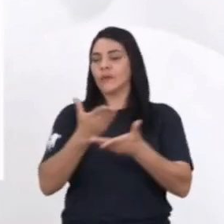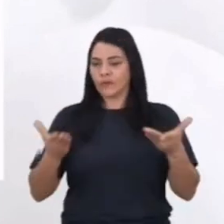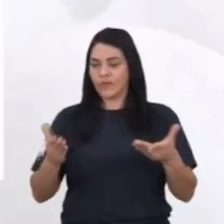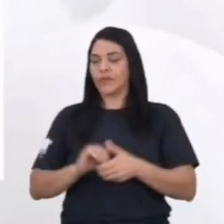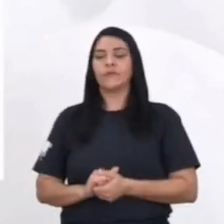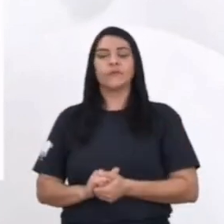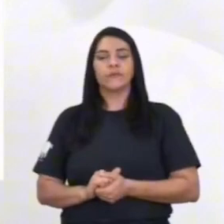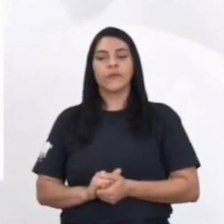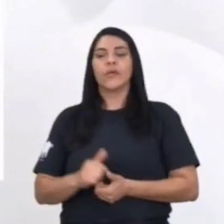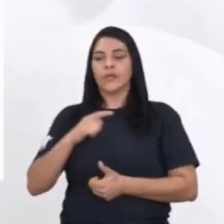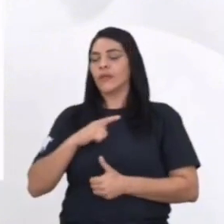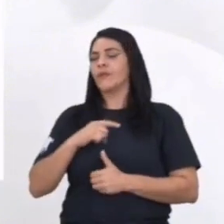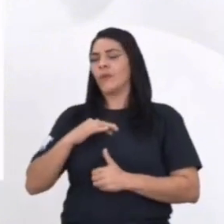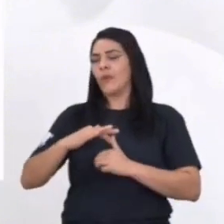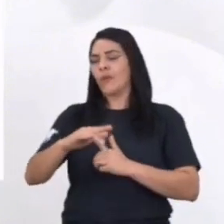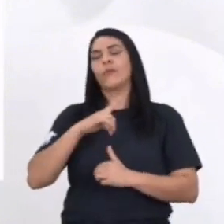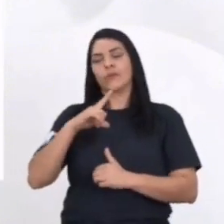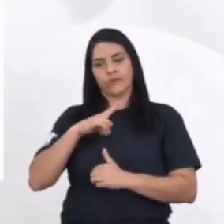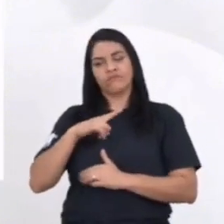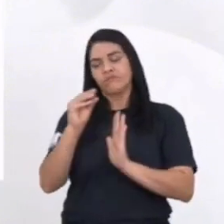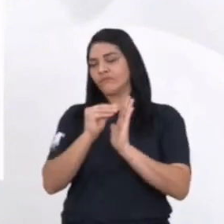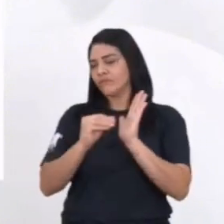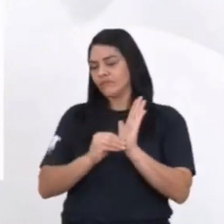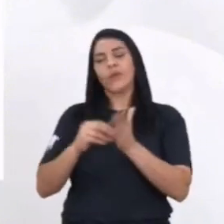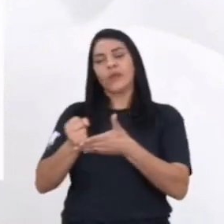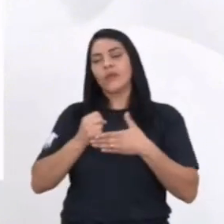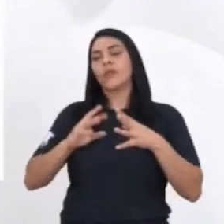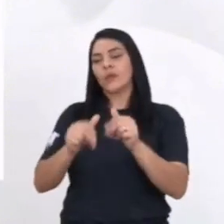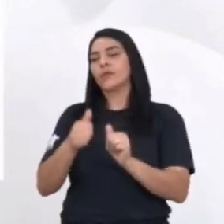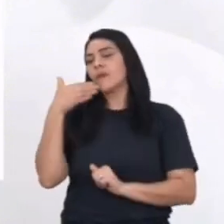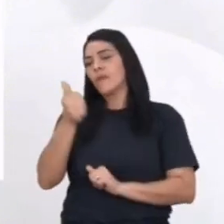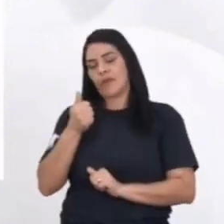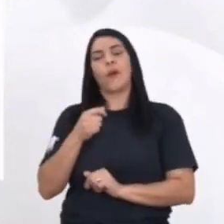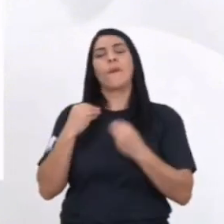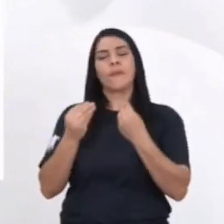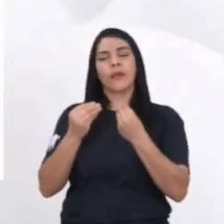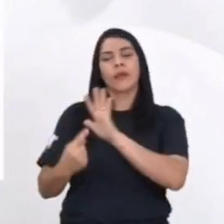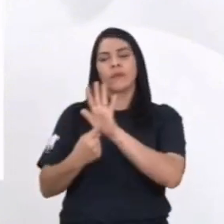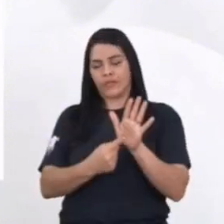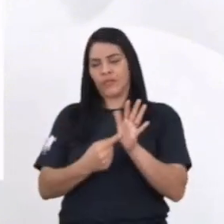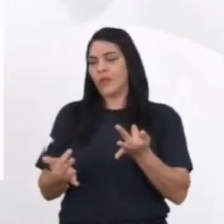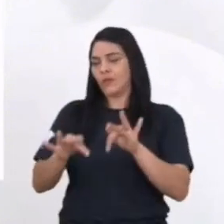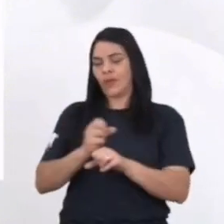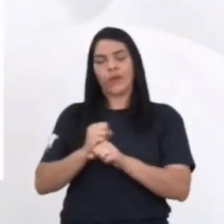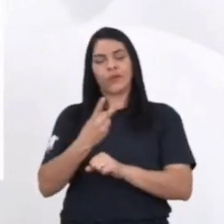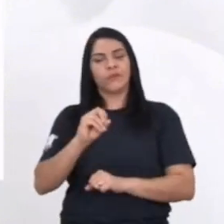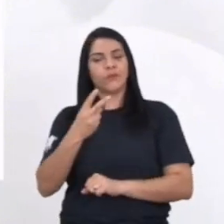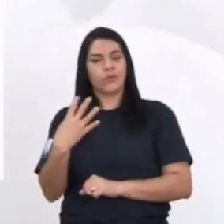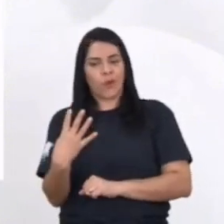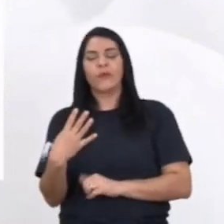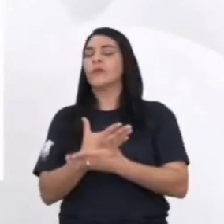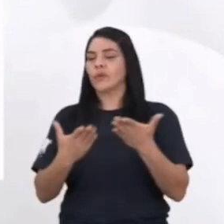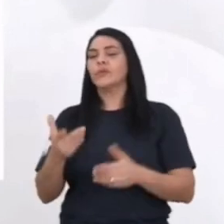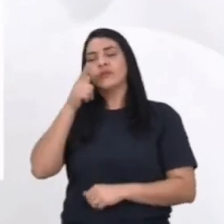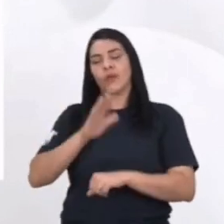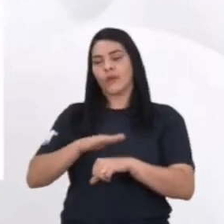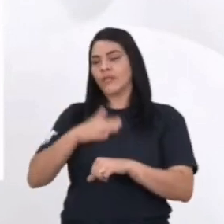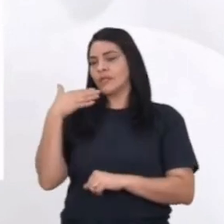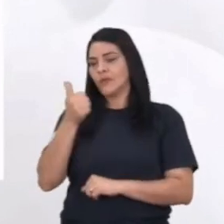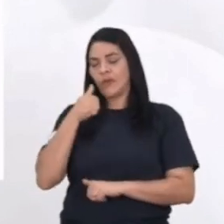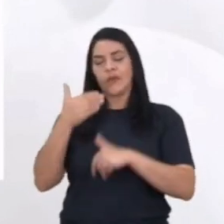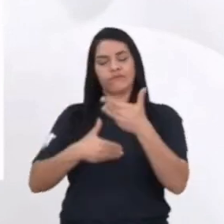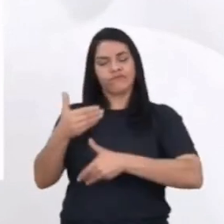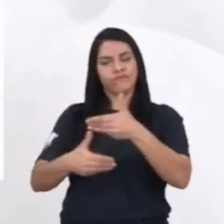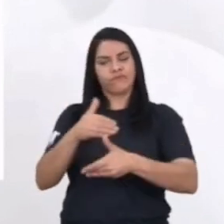qualificou bastante esse fluxo editorial. Então, a gente quis trazer aqui essas melhorias justamente para mostrar o que já no final de 2024 a gente aplicou, né, e conseguiu fazer de melhoria no